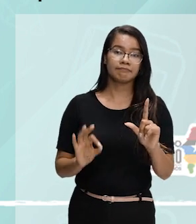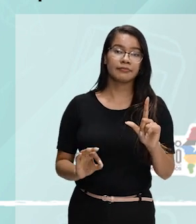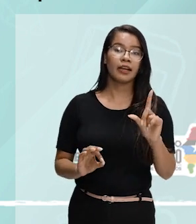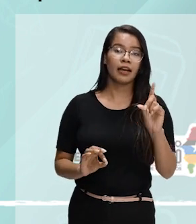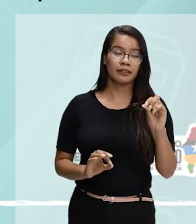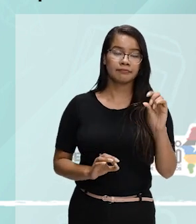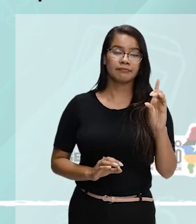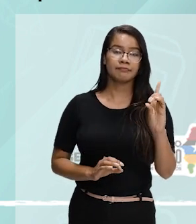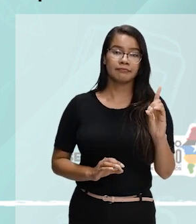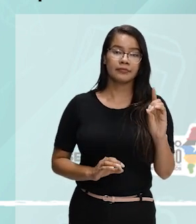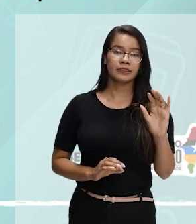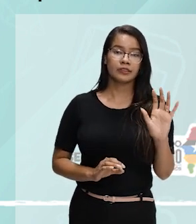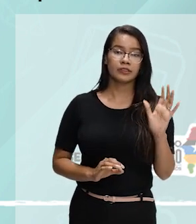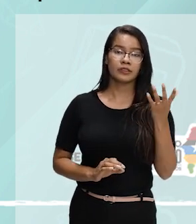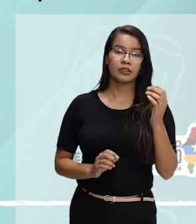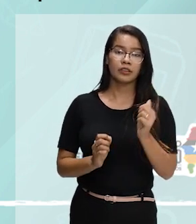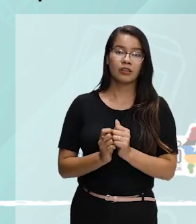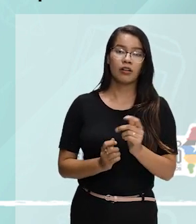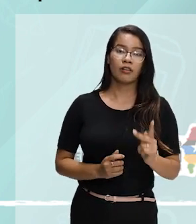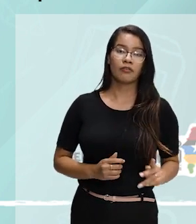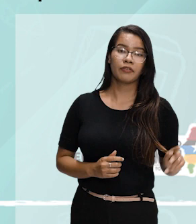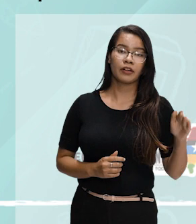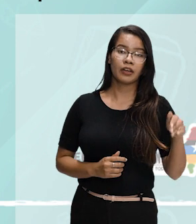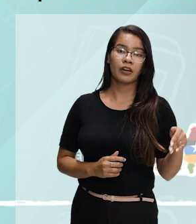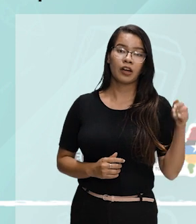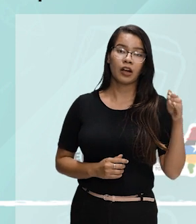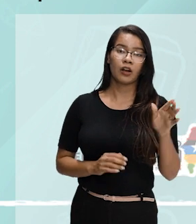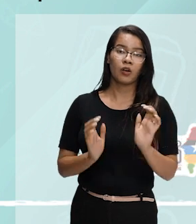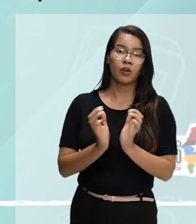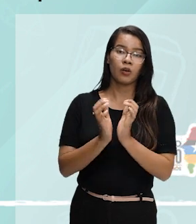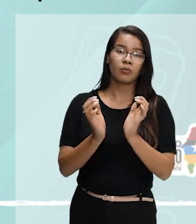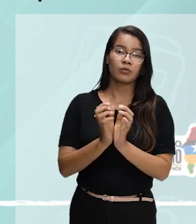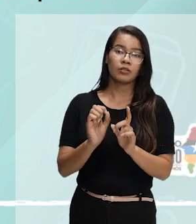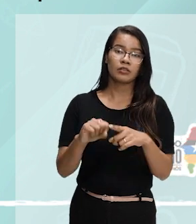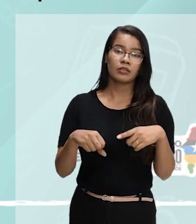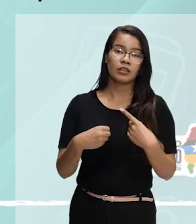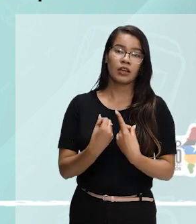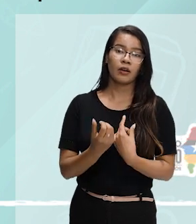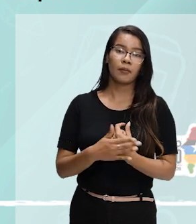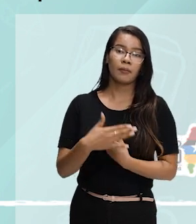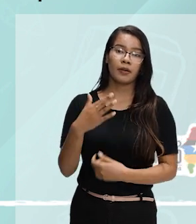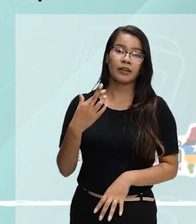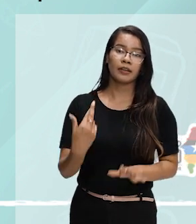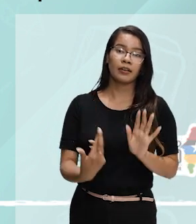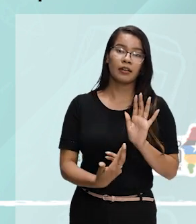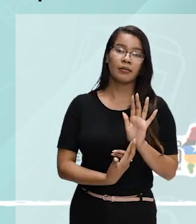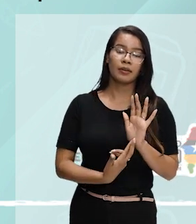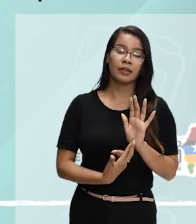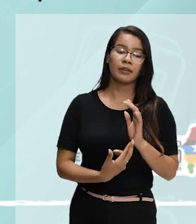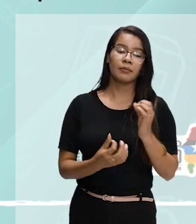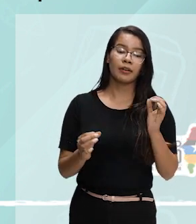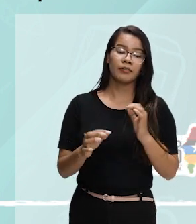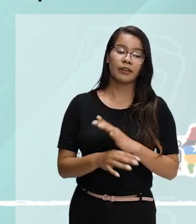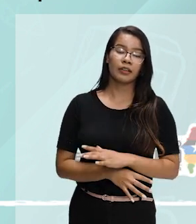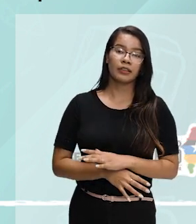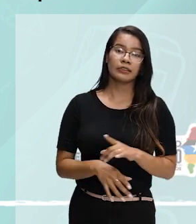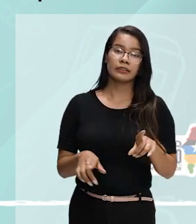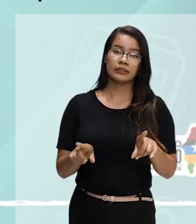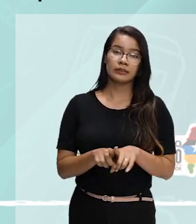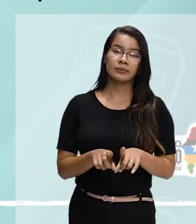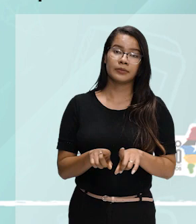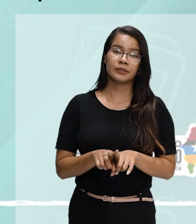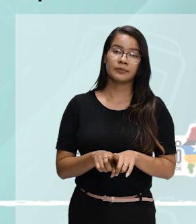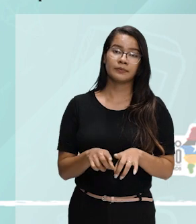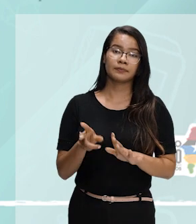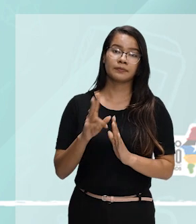D, ocorrem com frequência no grupo social mais amplamente representado. E para finalizar, ainda